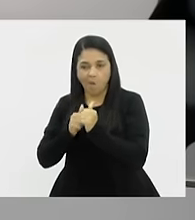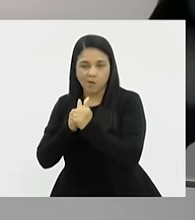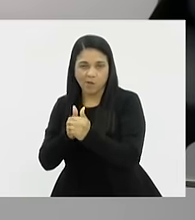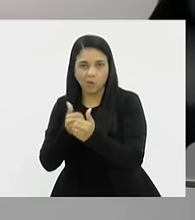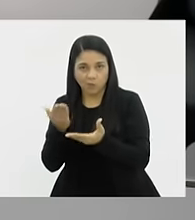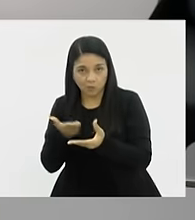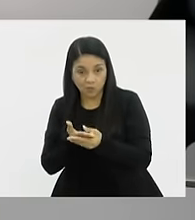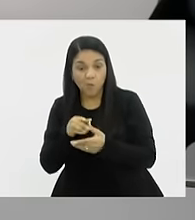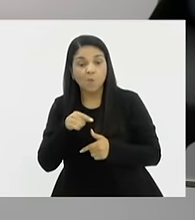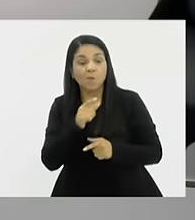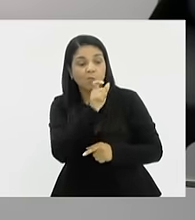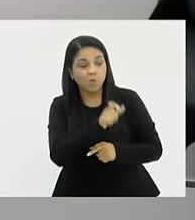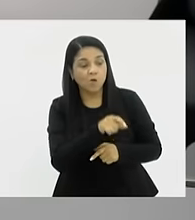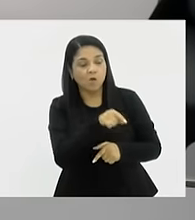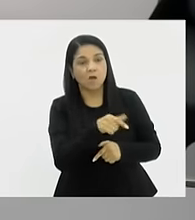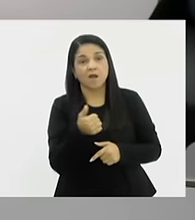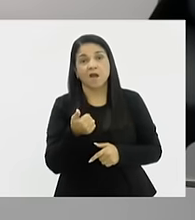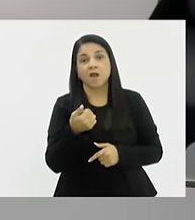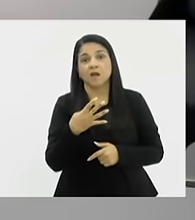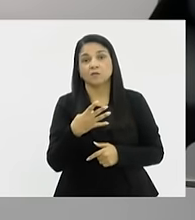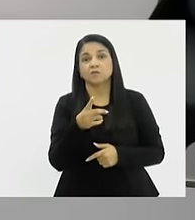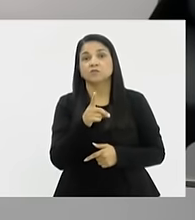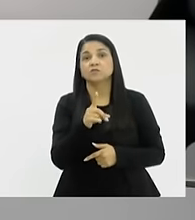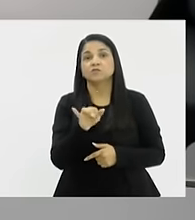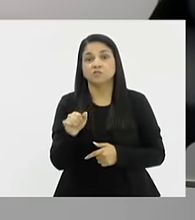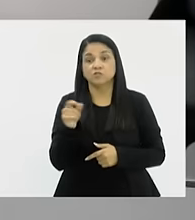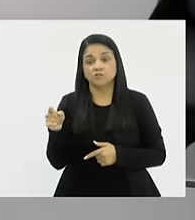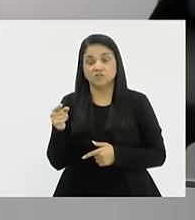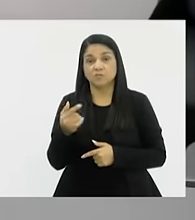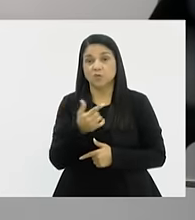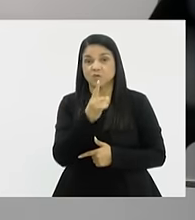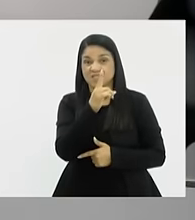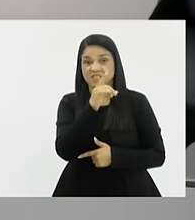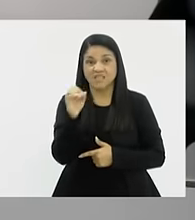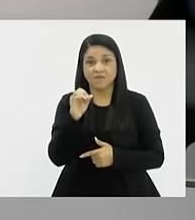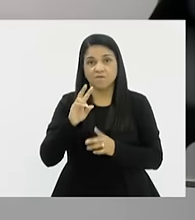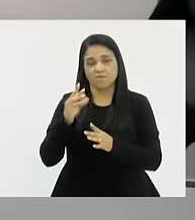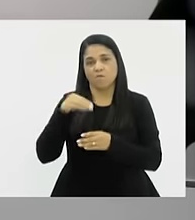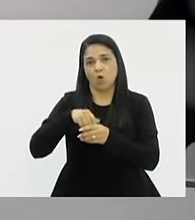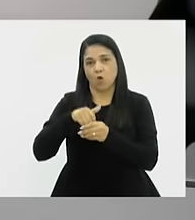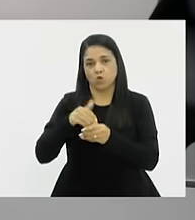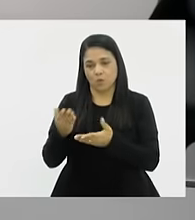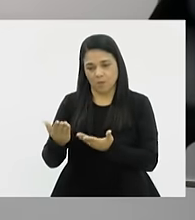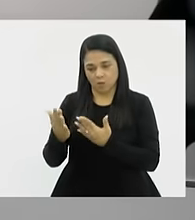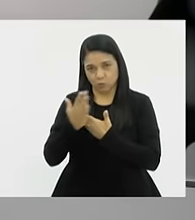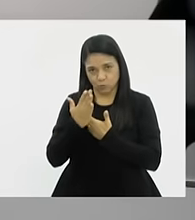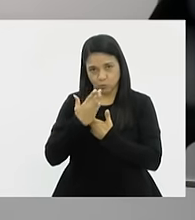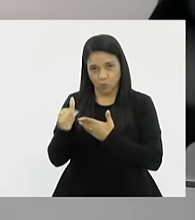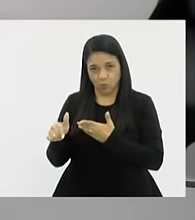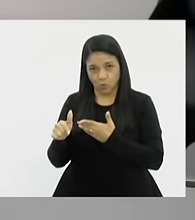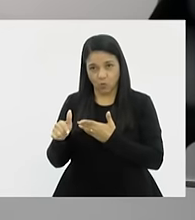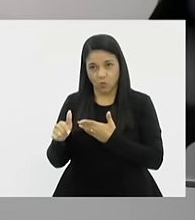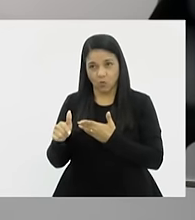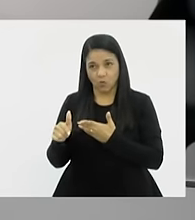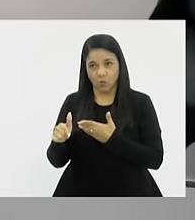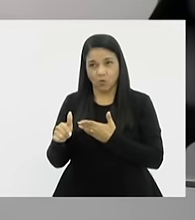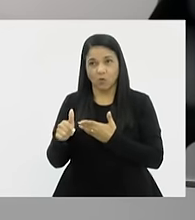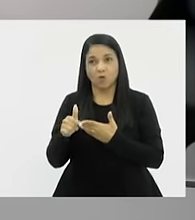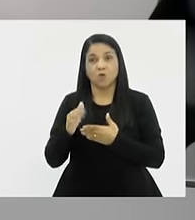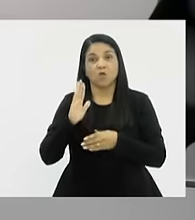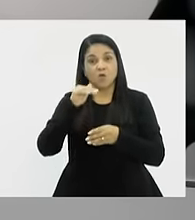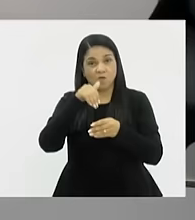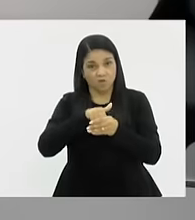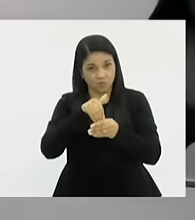Porque o garoto, em 14 dias, me deu 100 mil votos. Sem eu dobrar com ninguém, sem eu sendo votado